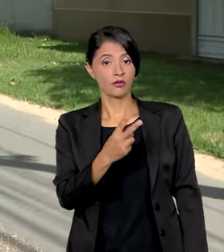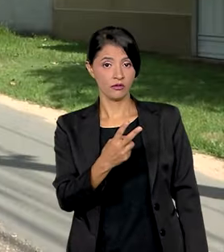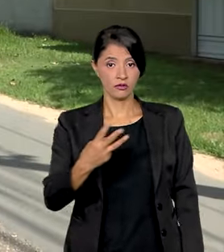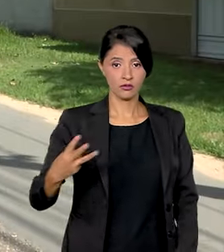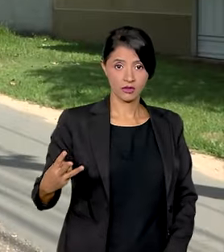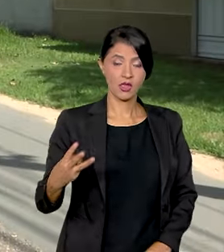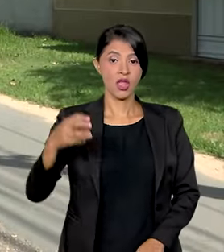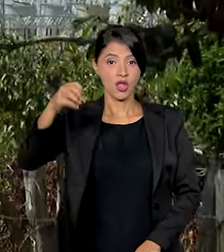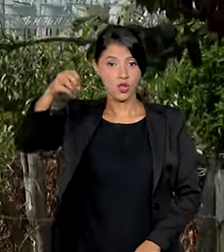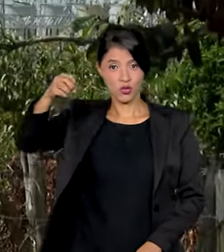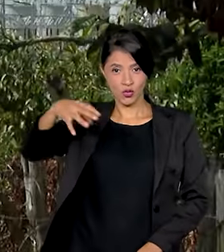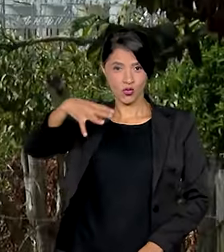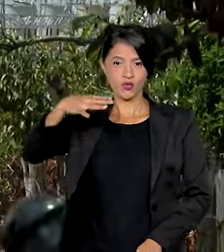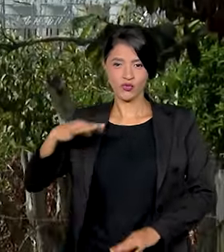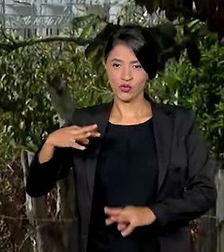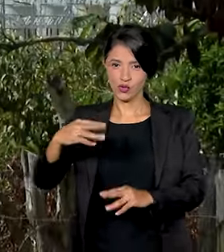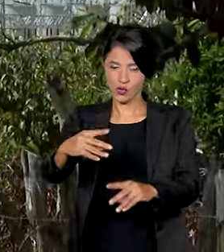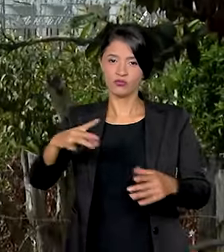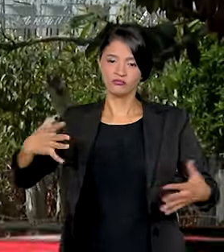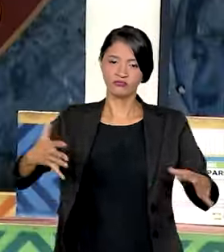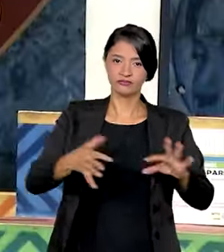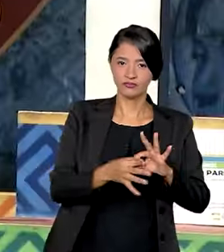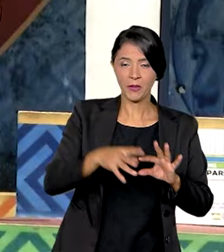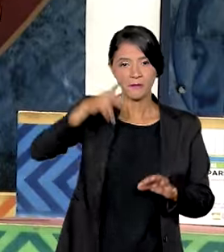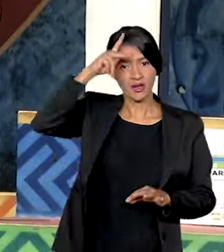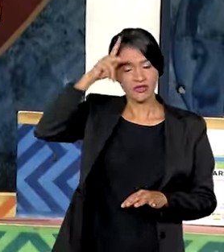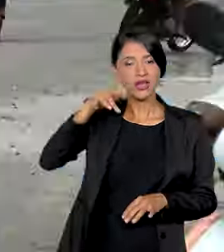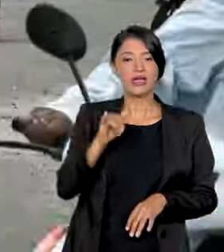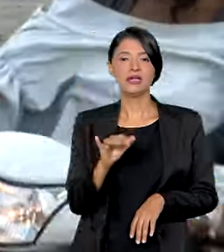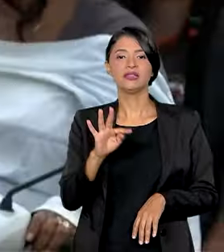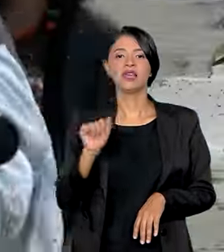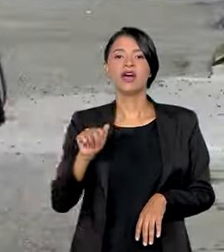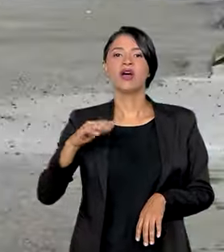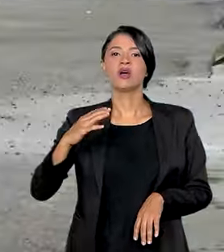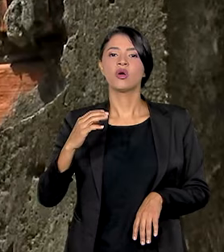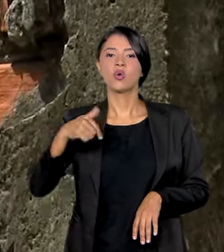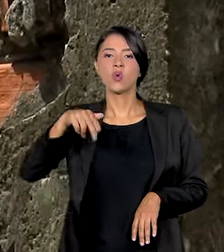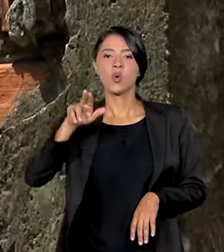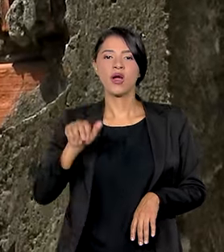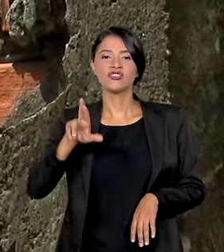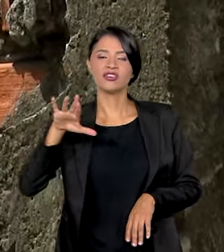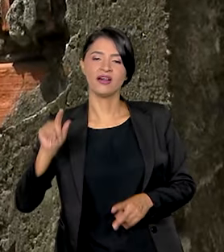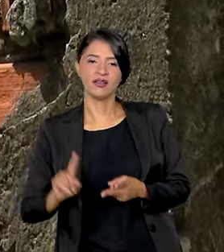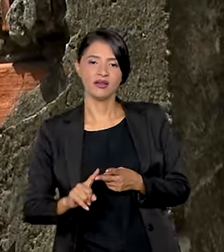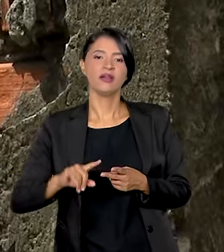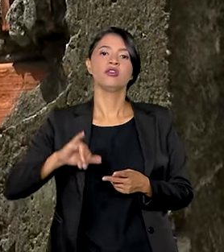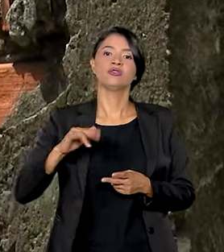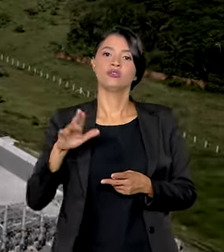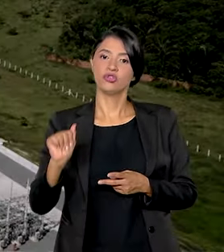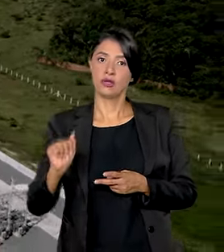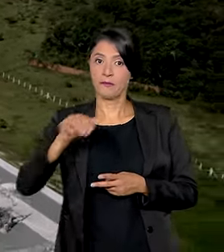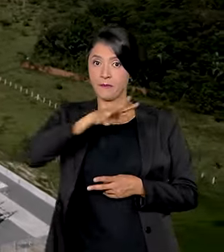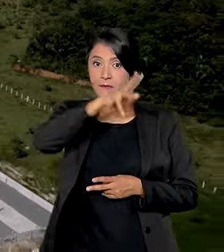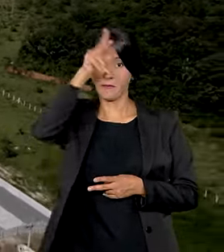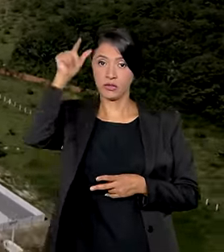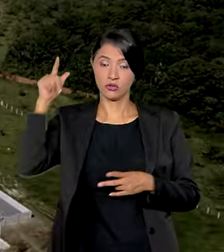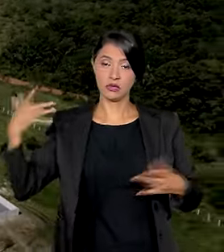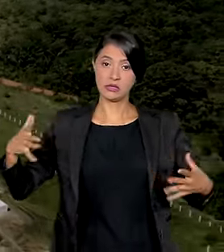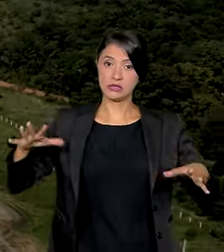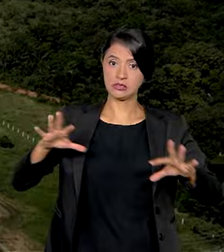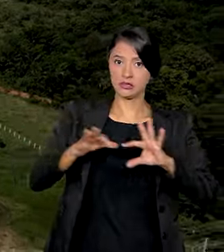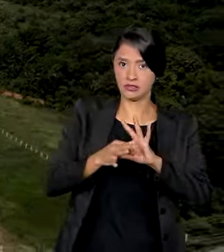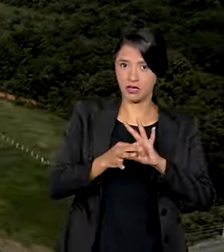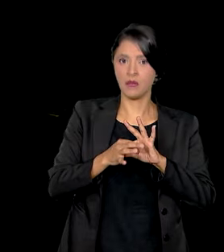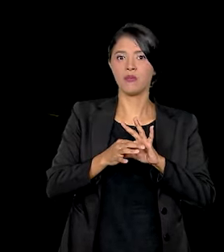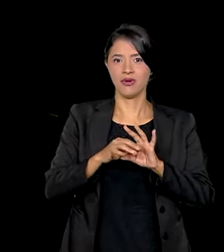Em 2023, o Luz para Todos interligou Parintins, Itacoatiara e Juriti, no Amazonas, ao Sistema